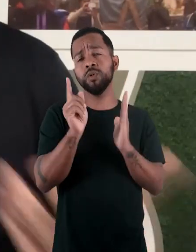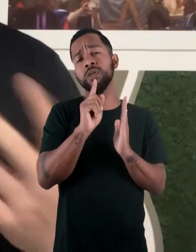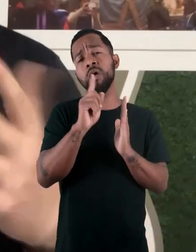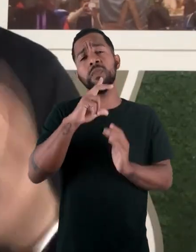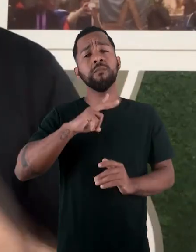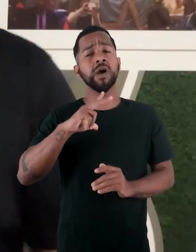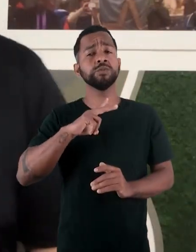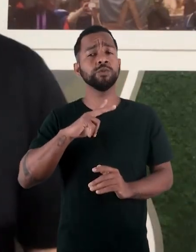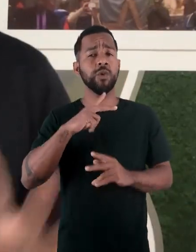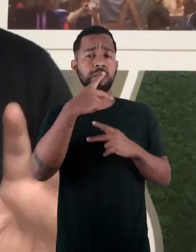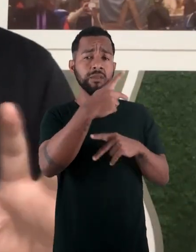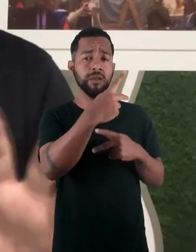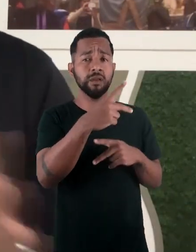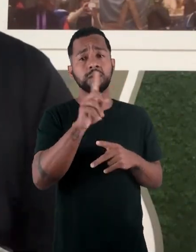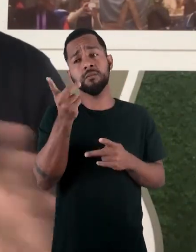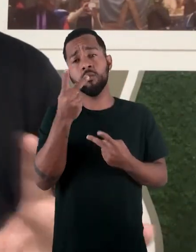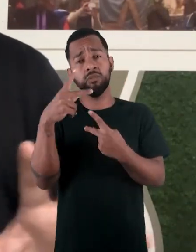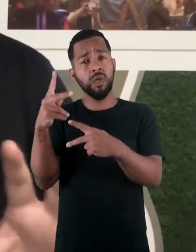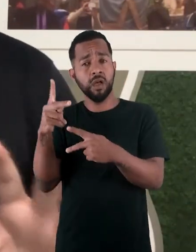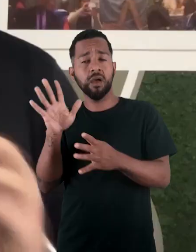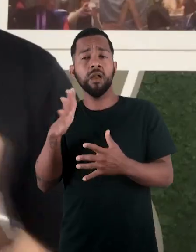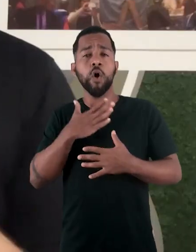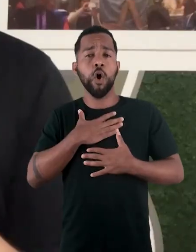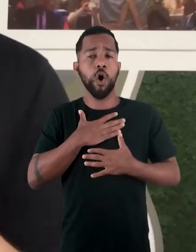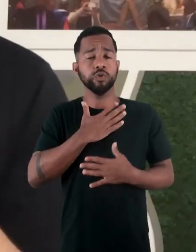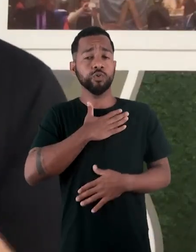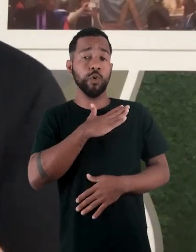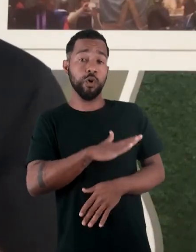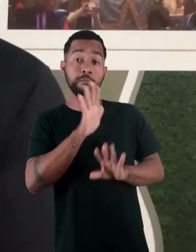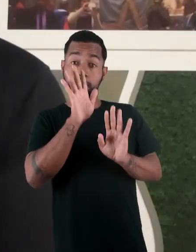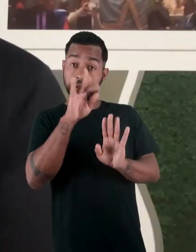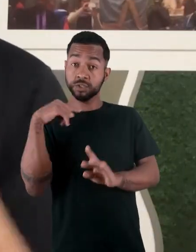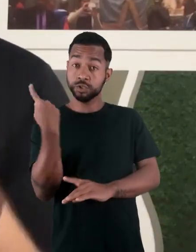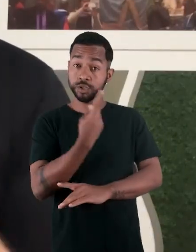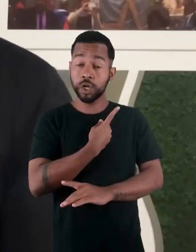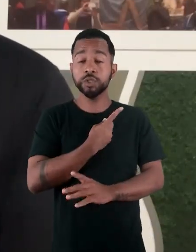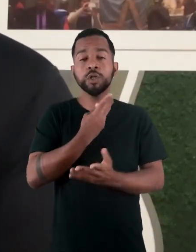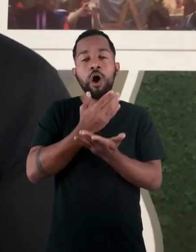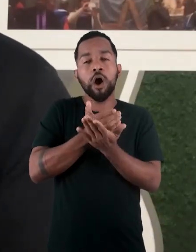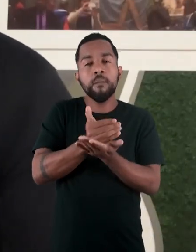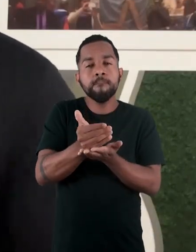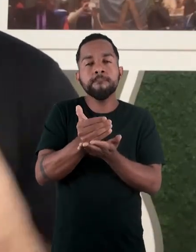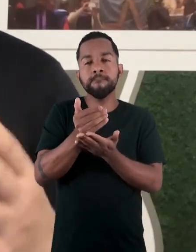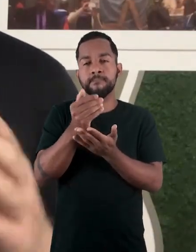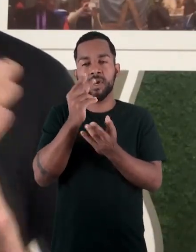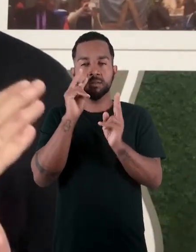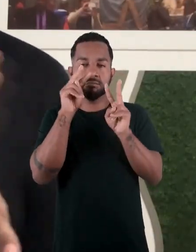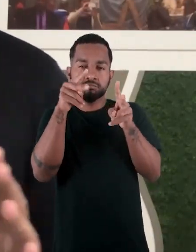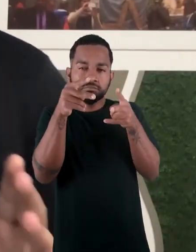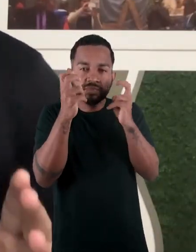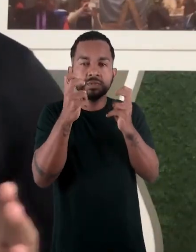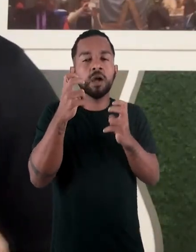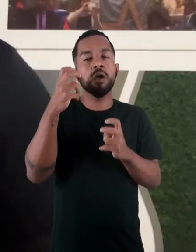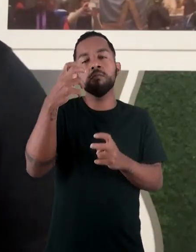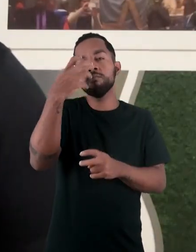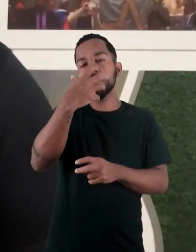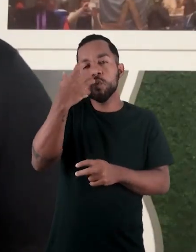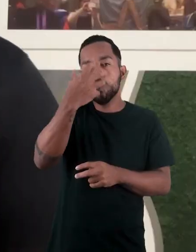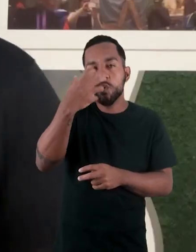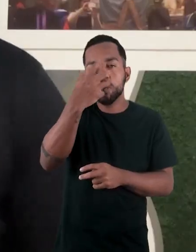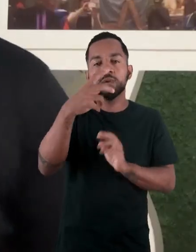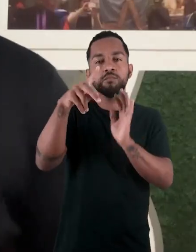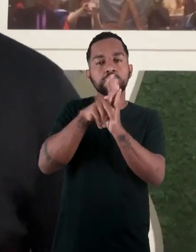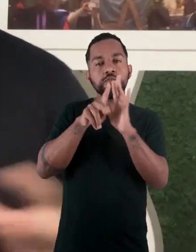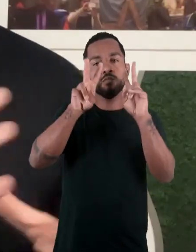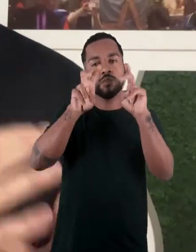muito particular, você pode gostar ou não gostar, tá tudo certo, mas eu quero que a gente olhe para a musicalidade, para o domínio da contação